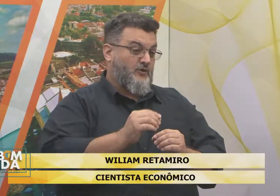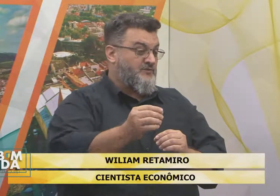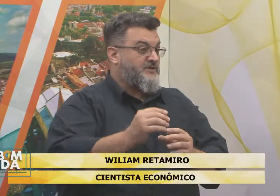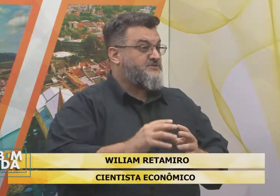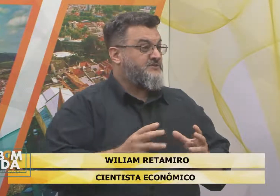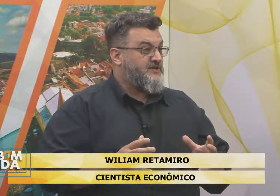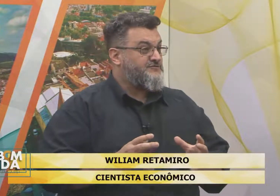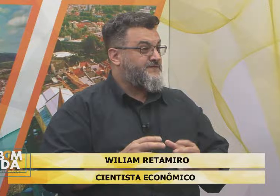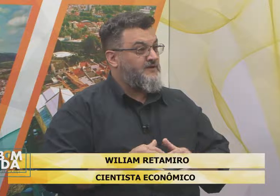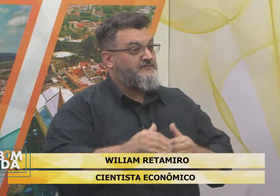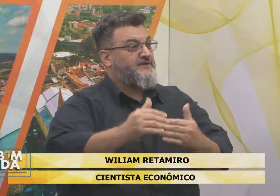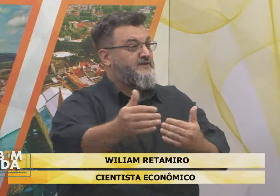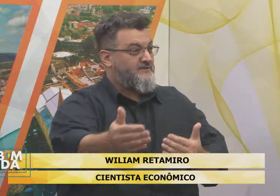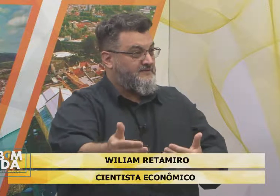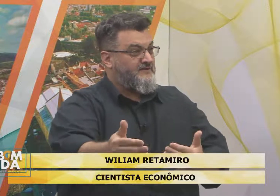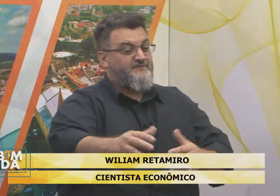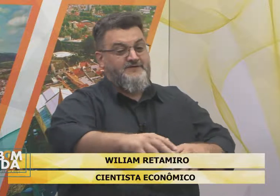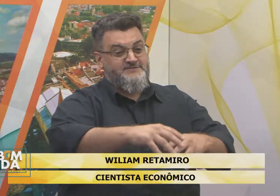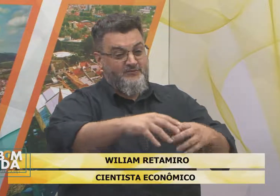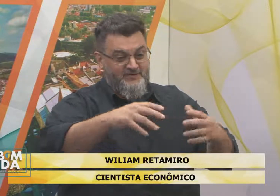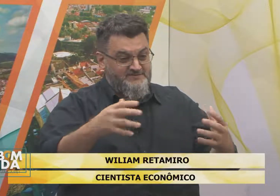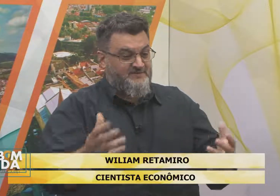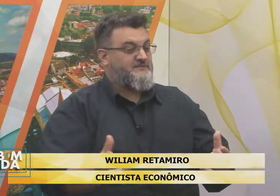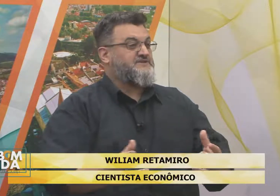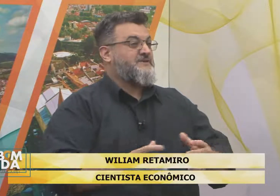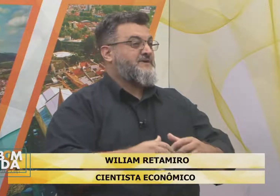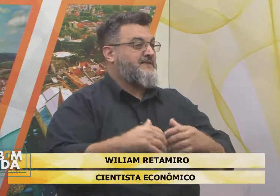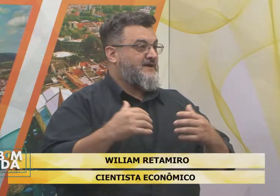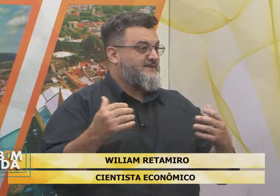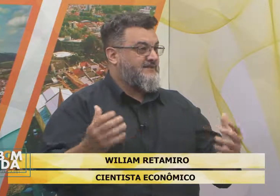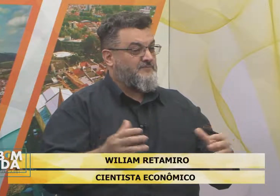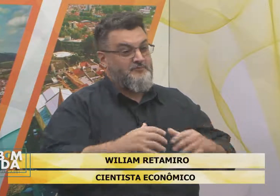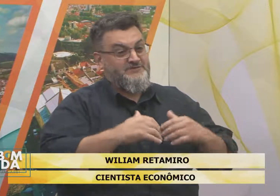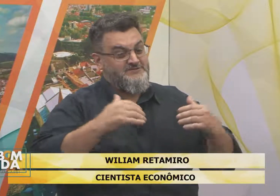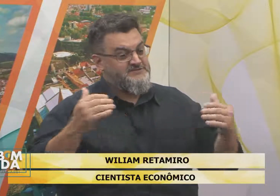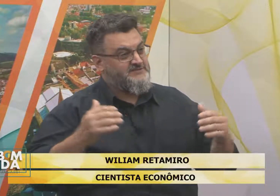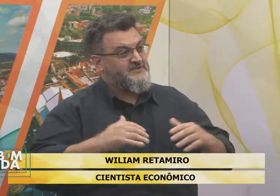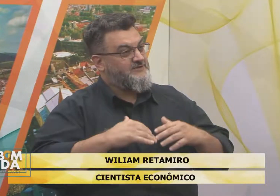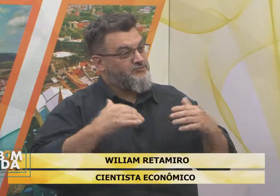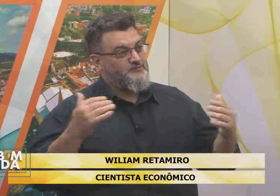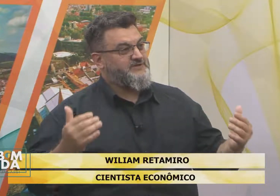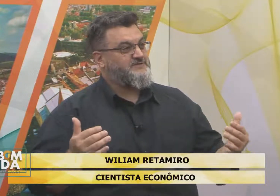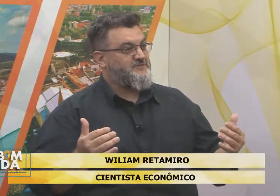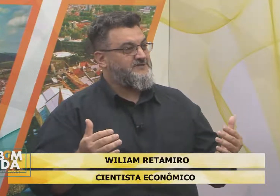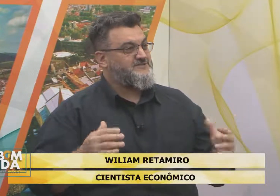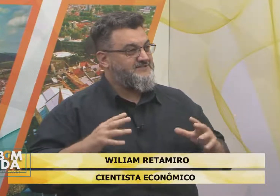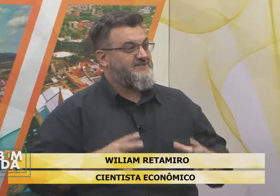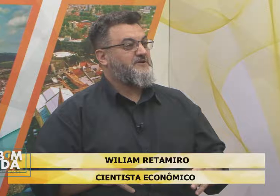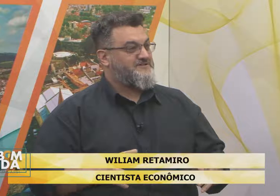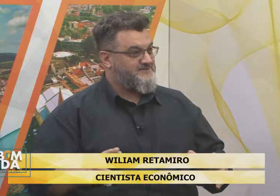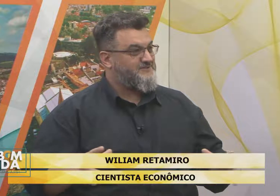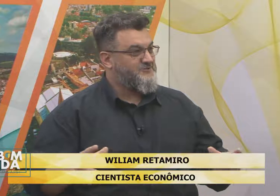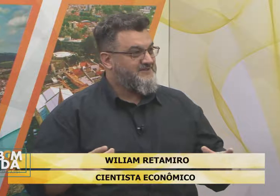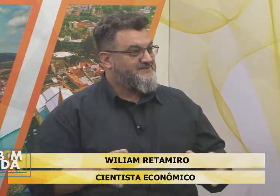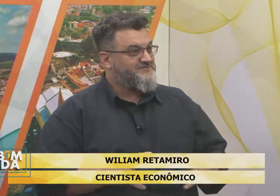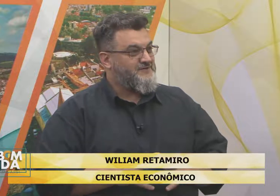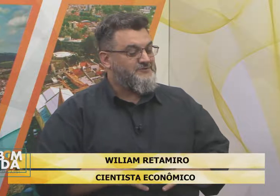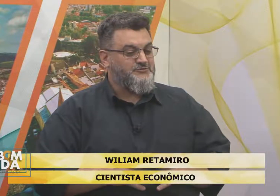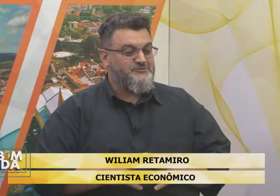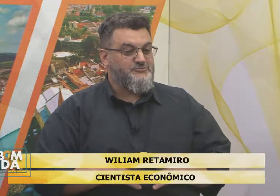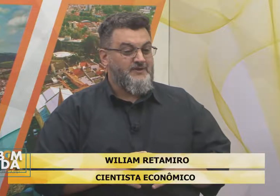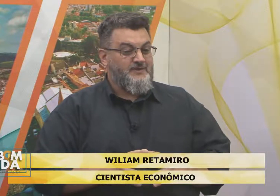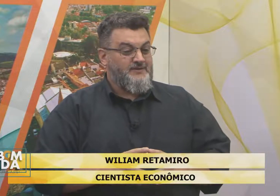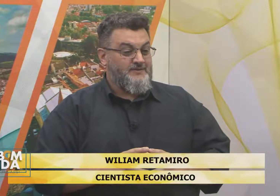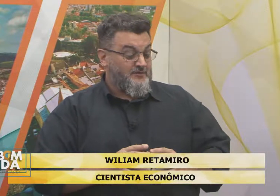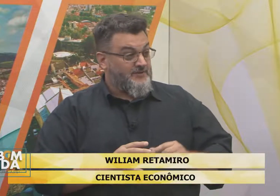que, obviamente, ninguém é de ferro, vai querer fazer uma ceia mais preparada, né? Para poder desestressar, e todo brasileiro e brasileira está merecendo, de